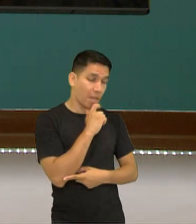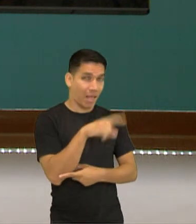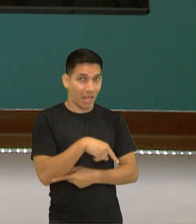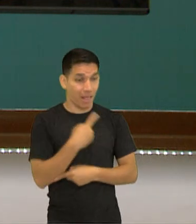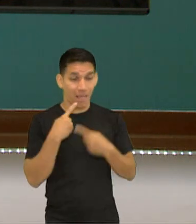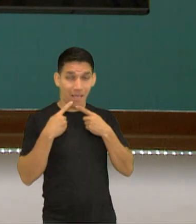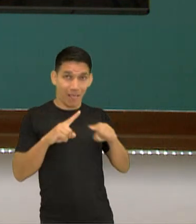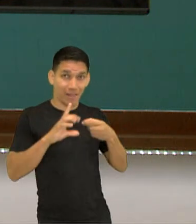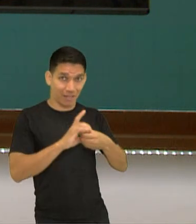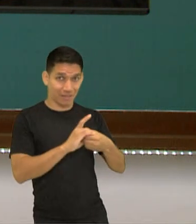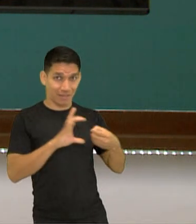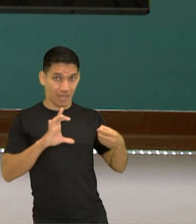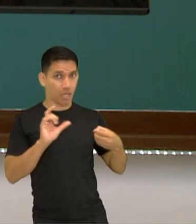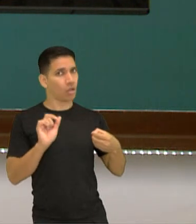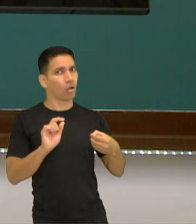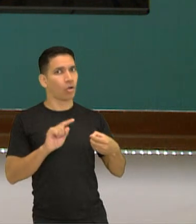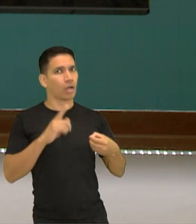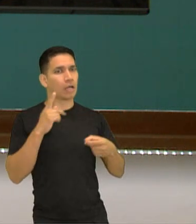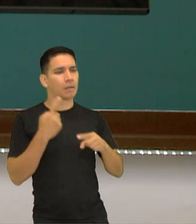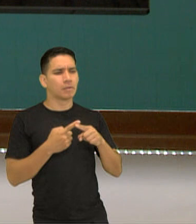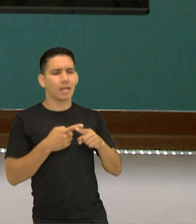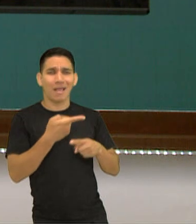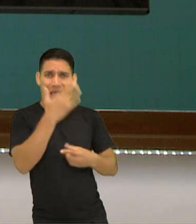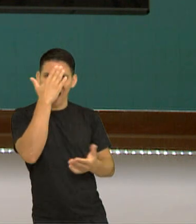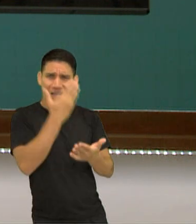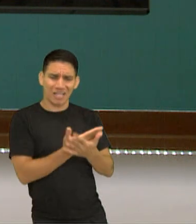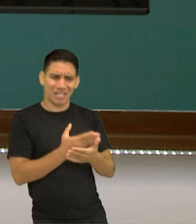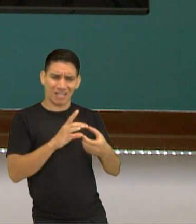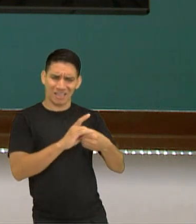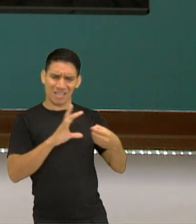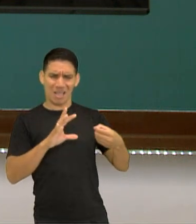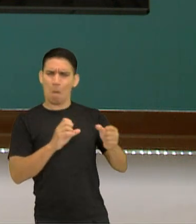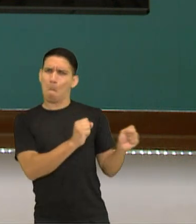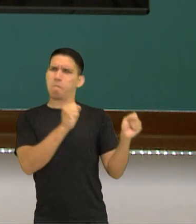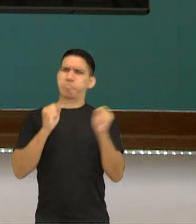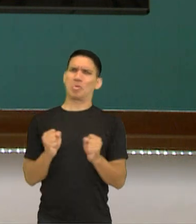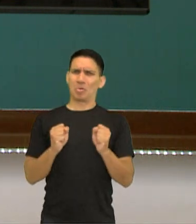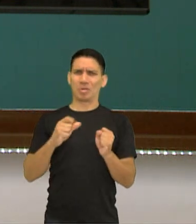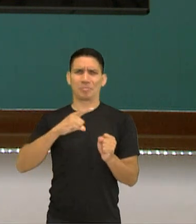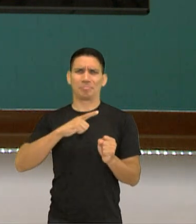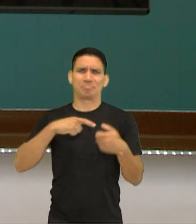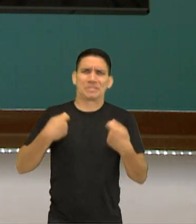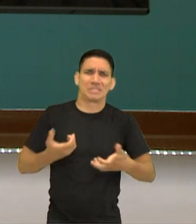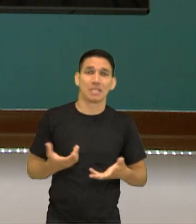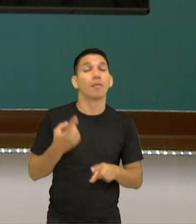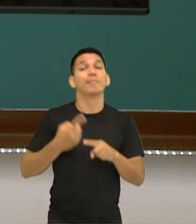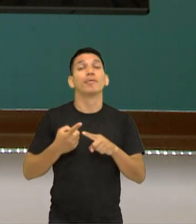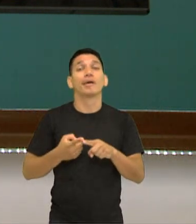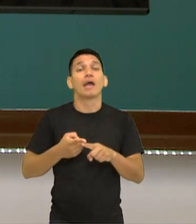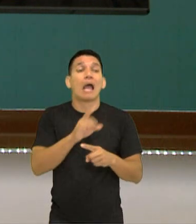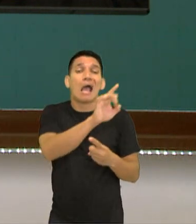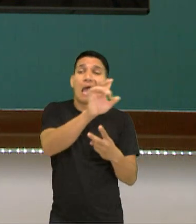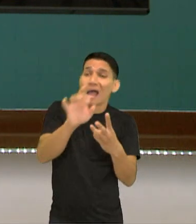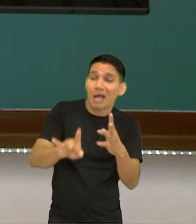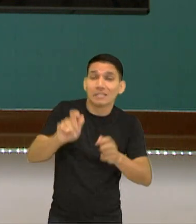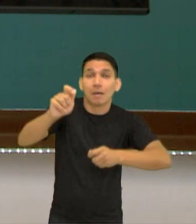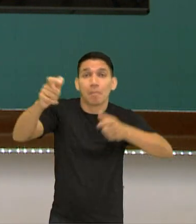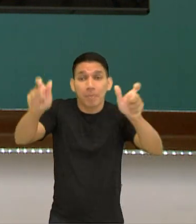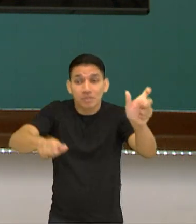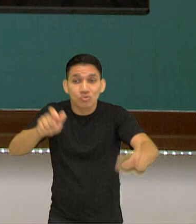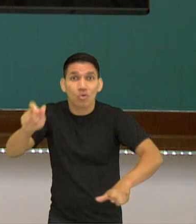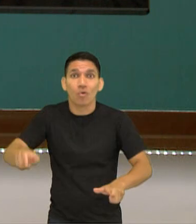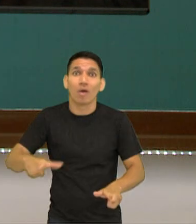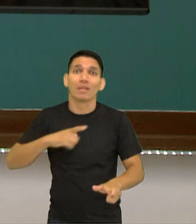ele, a democracia é uma forma degenerada de poder. Por quê? Porque cada pessoa tem um tipo de alma